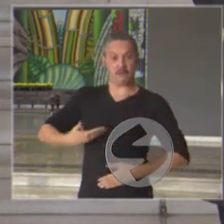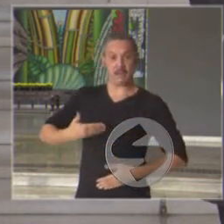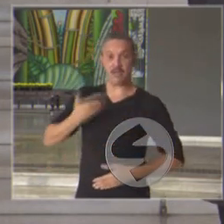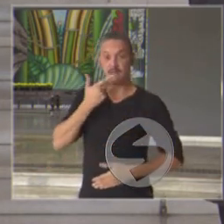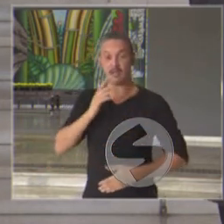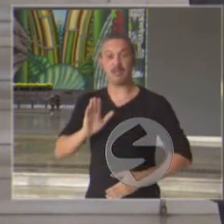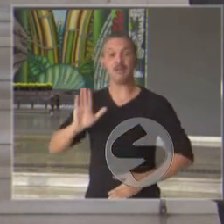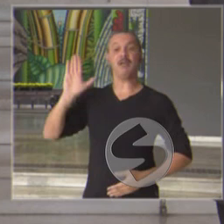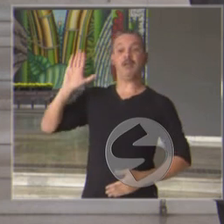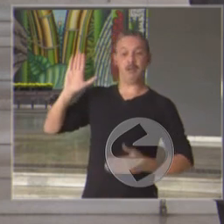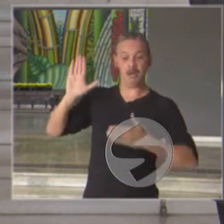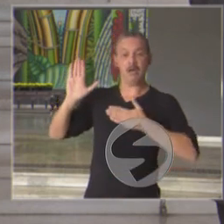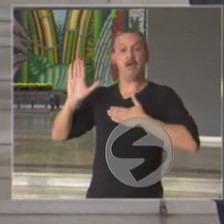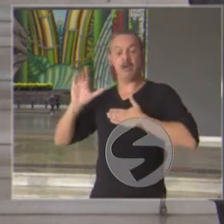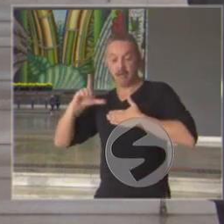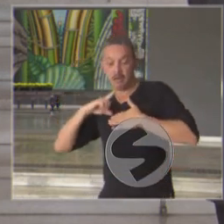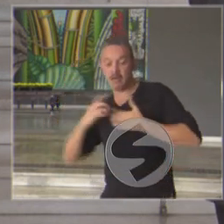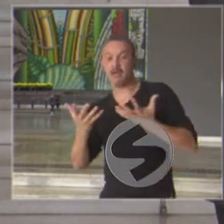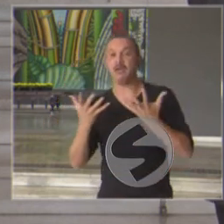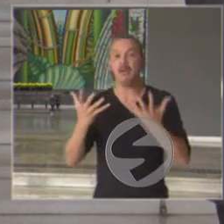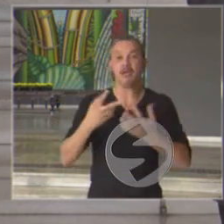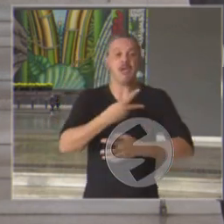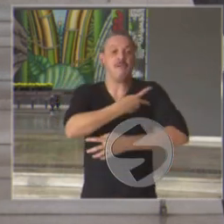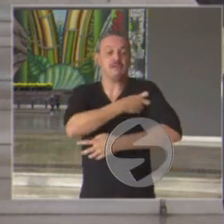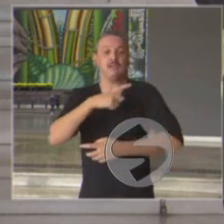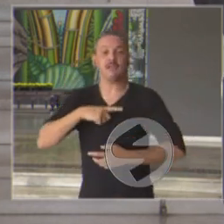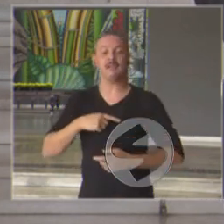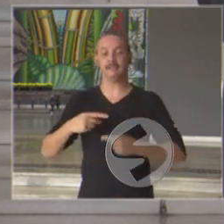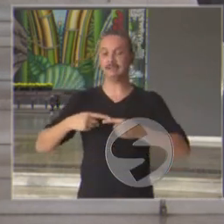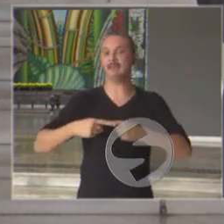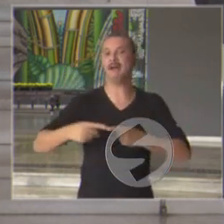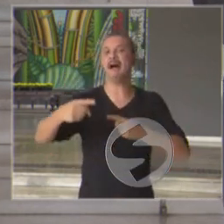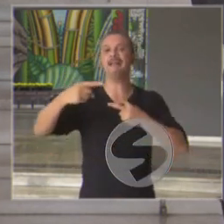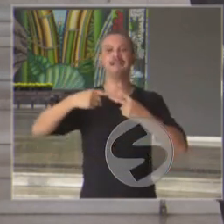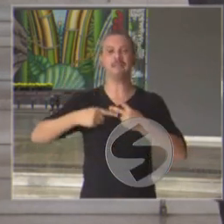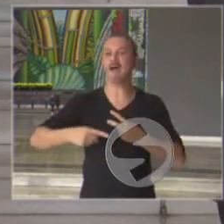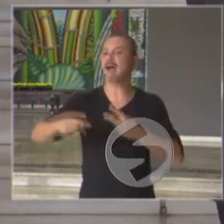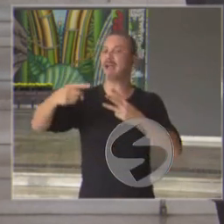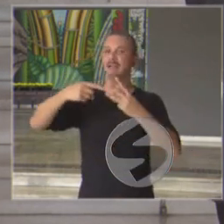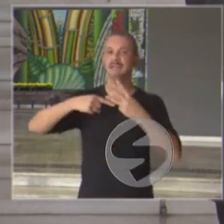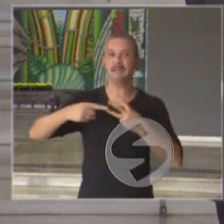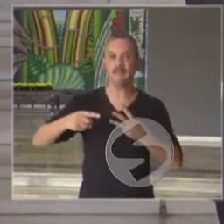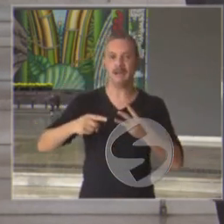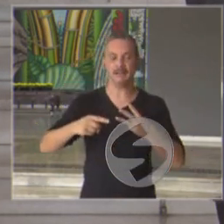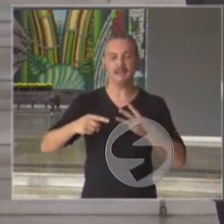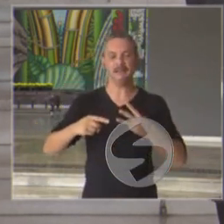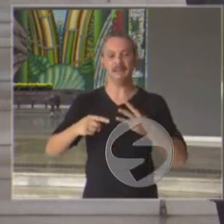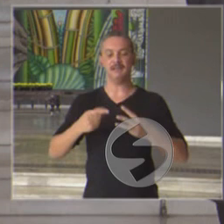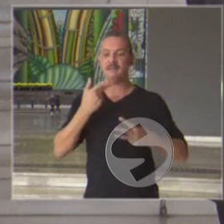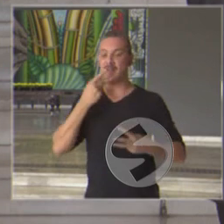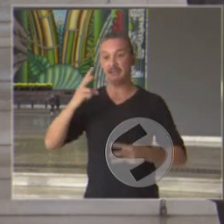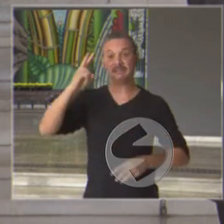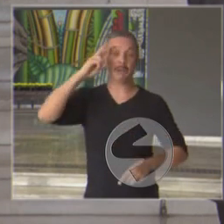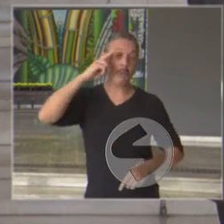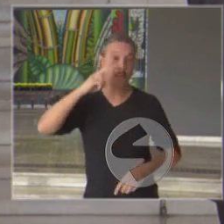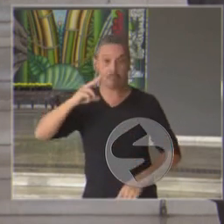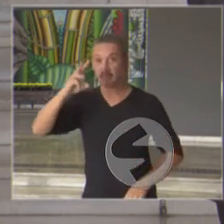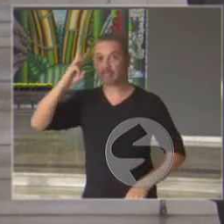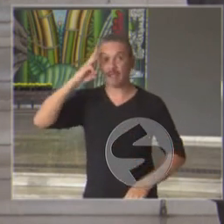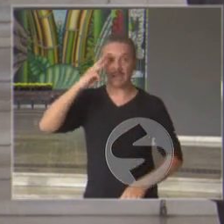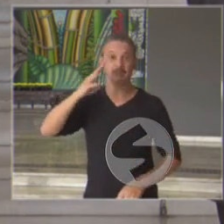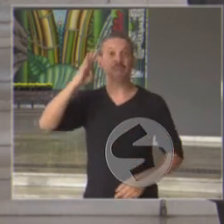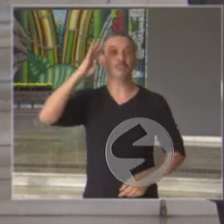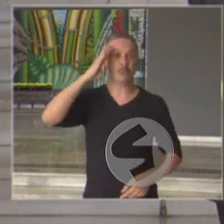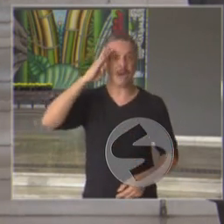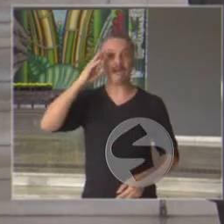São Paulo, integrante do Fórum de Governadores, cada semana uma promessa. Promessa na segunda, depois na terça,